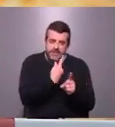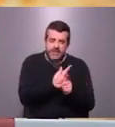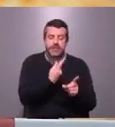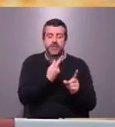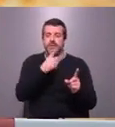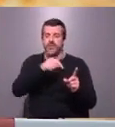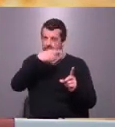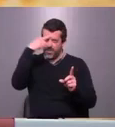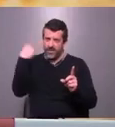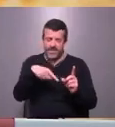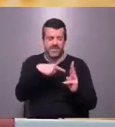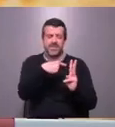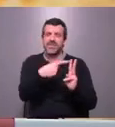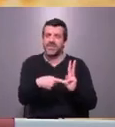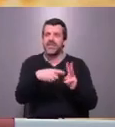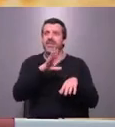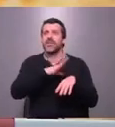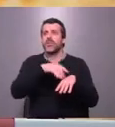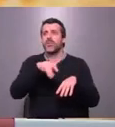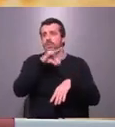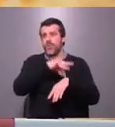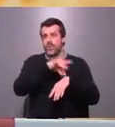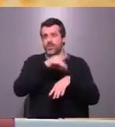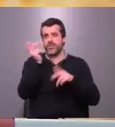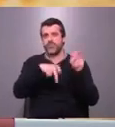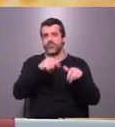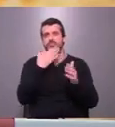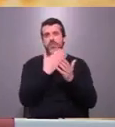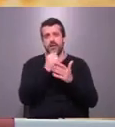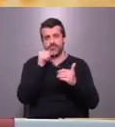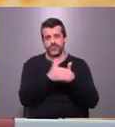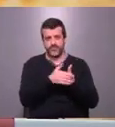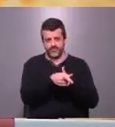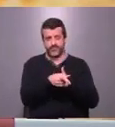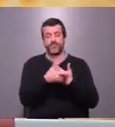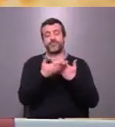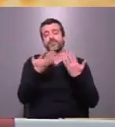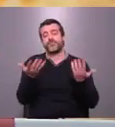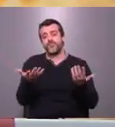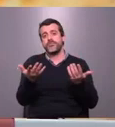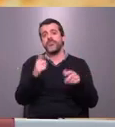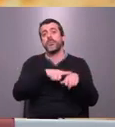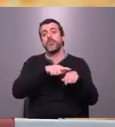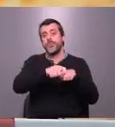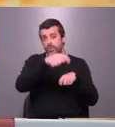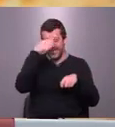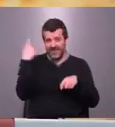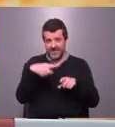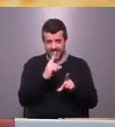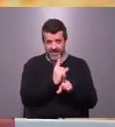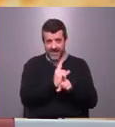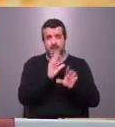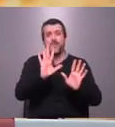momentos difíceis por causa da doença que os vitimou. E apesar de tudo, nesses momentos difíceis,